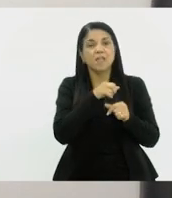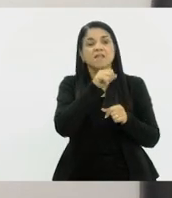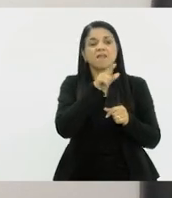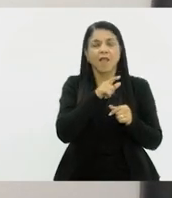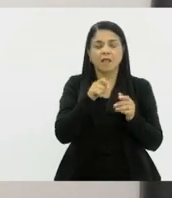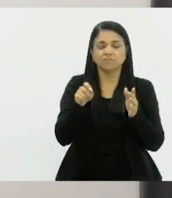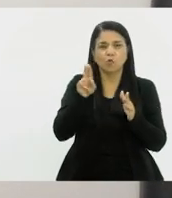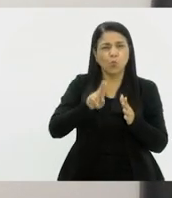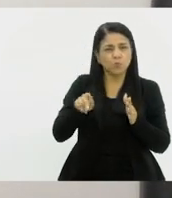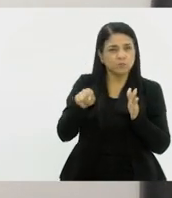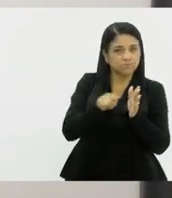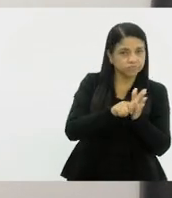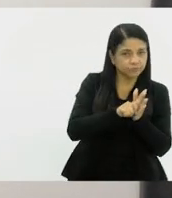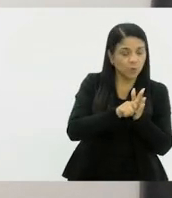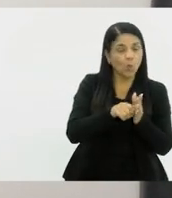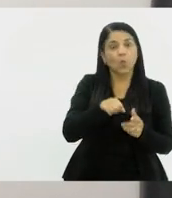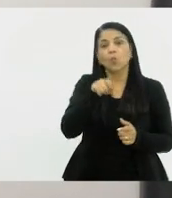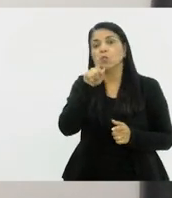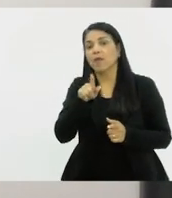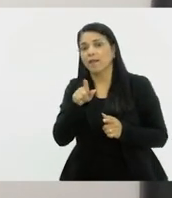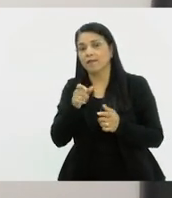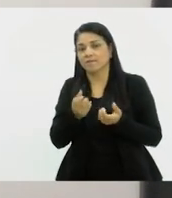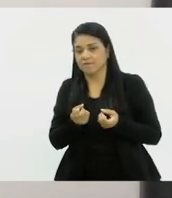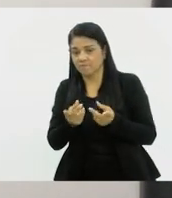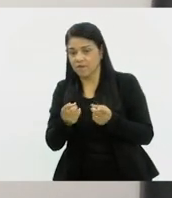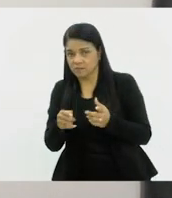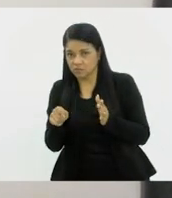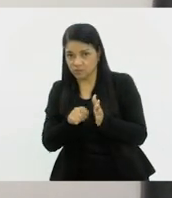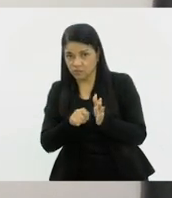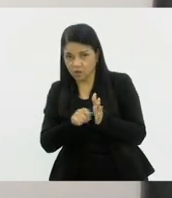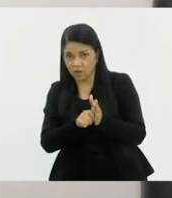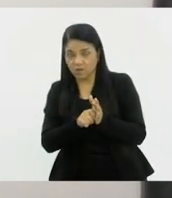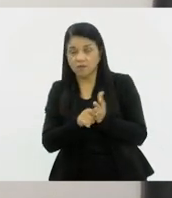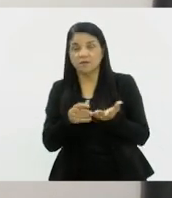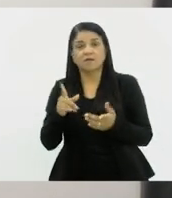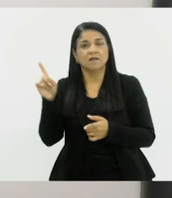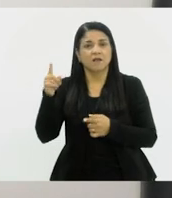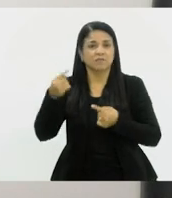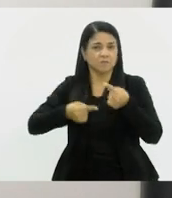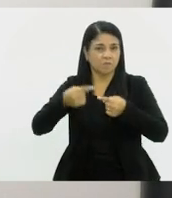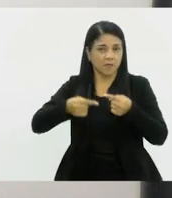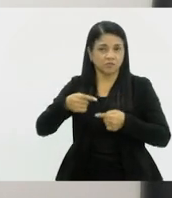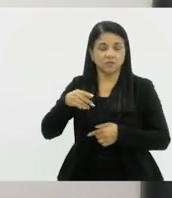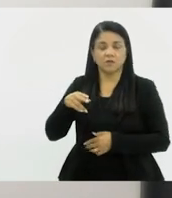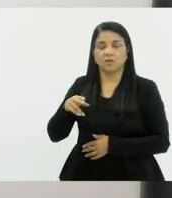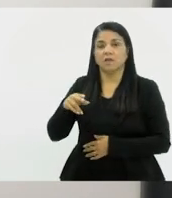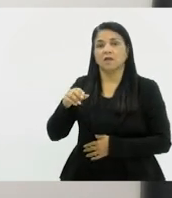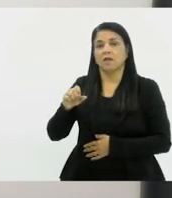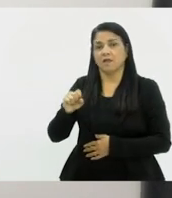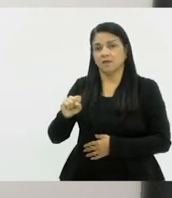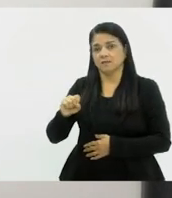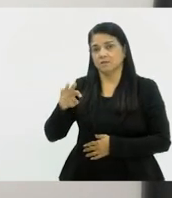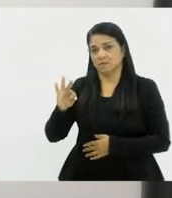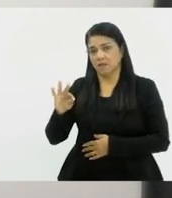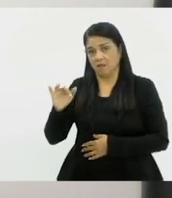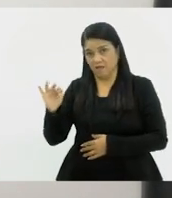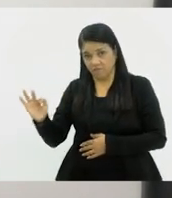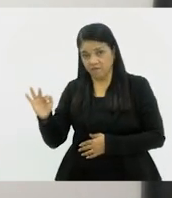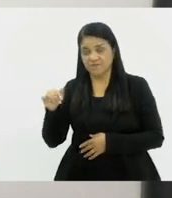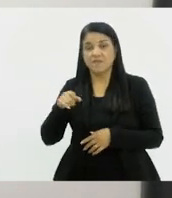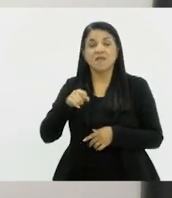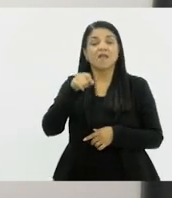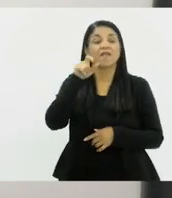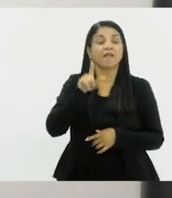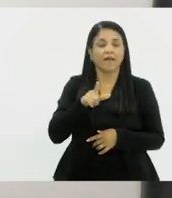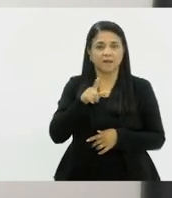é traficante o a tese do perfilamento racial que tava lá em de bai no STF demonstra quem é que é encarcerado como